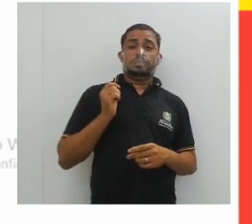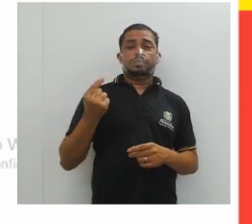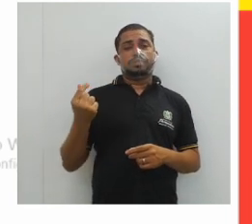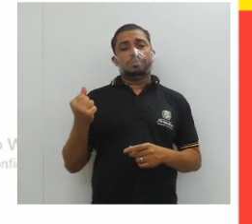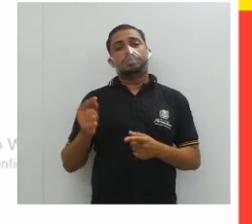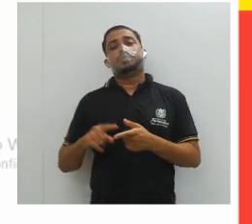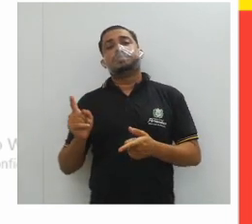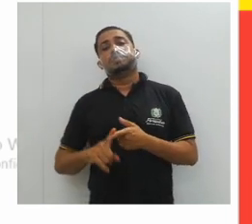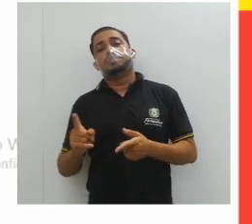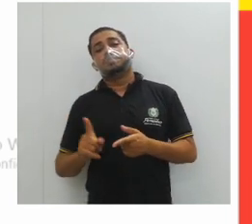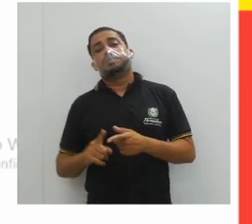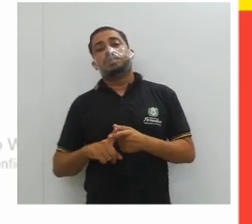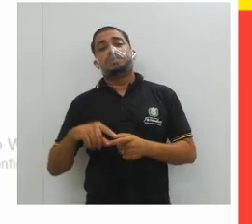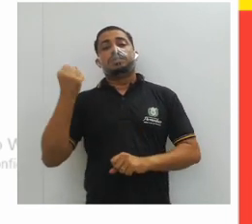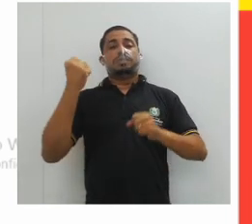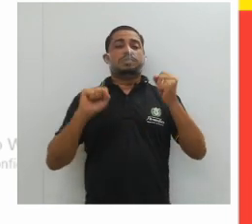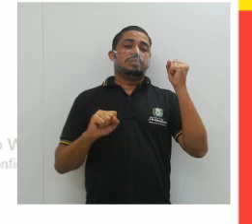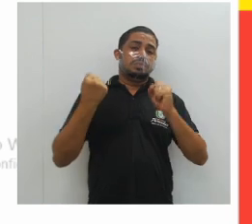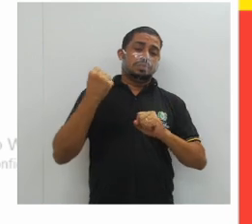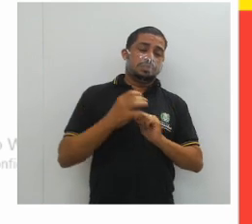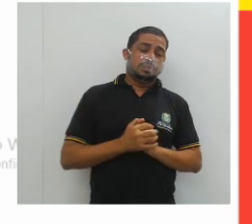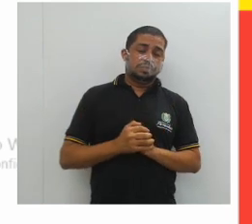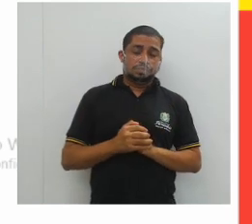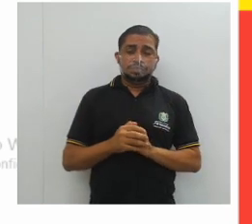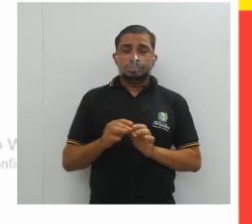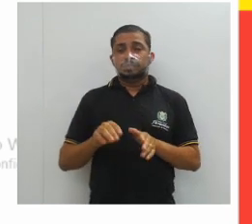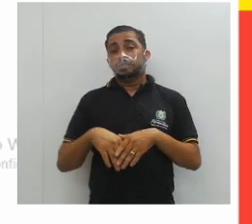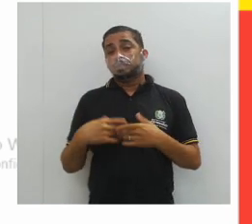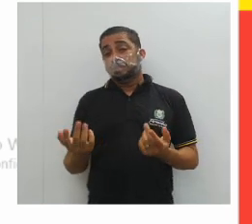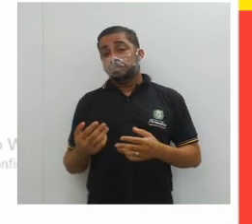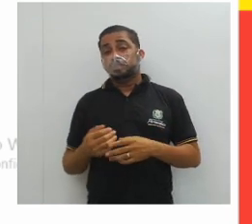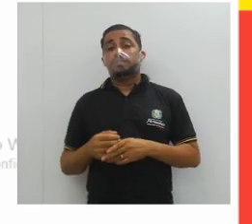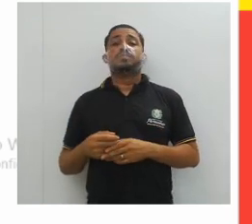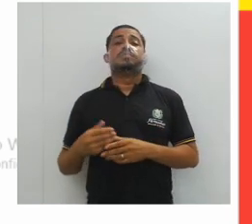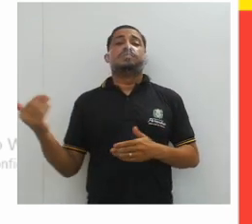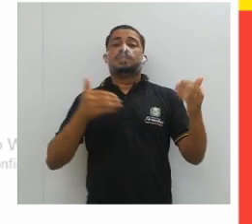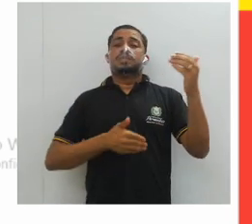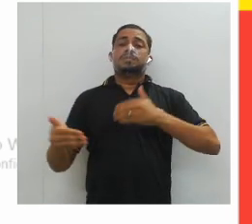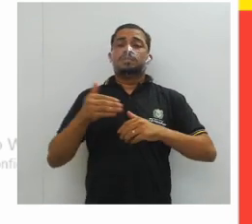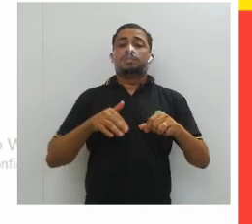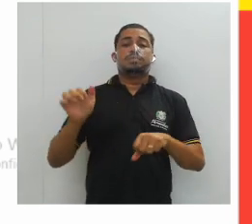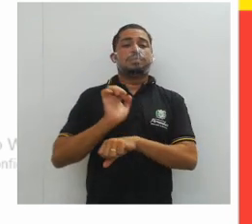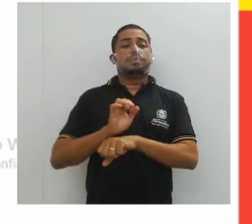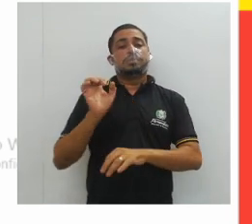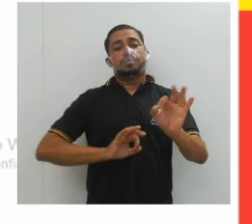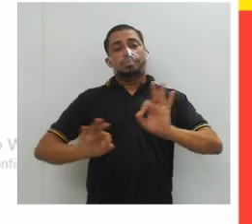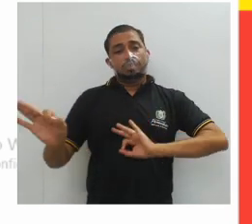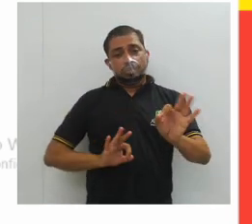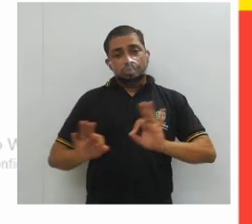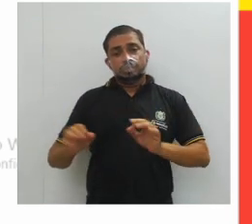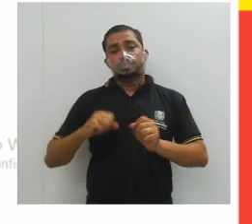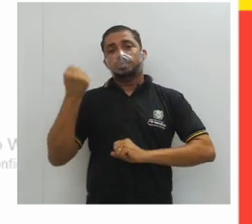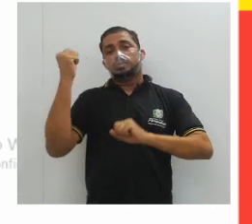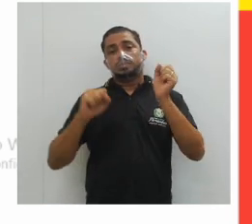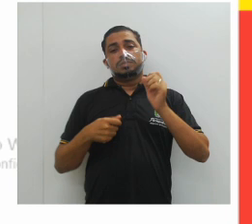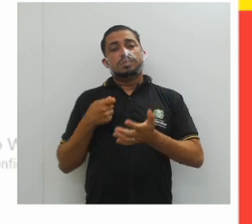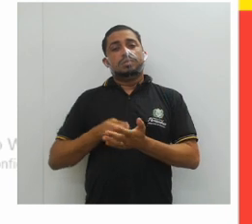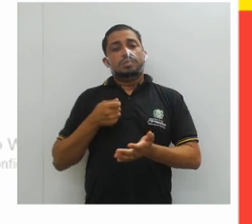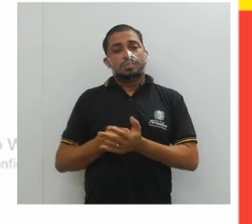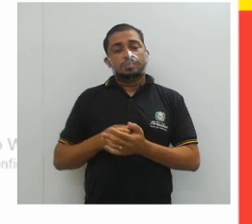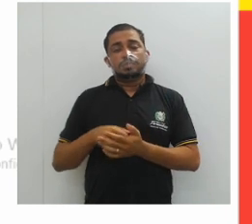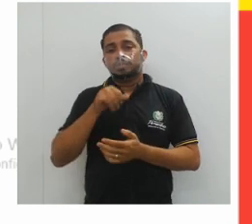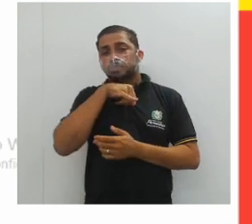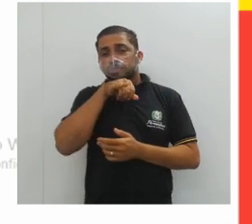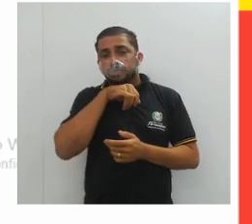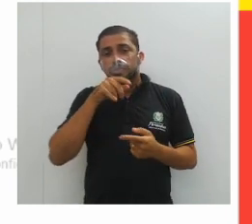e da industrial. Participação do Estado, organizando essas indústrias, cobrando impostos